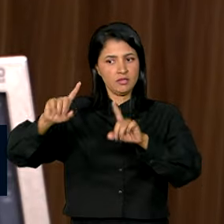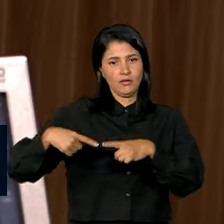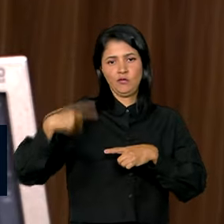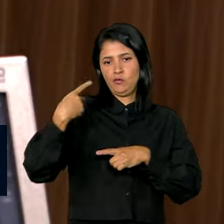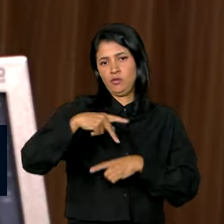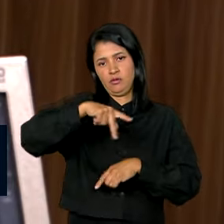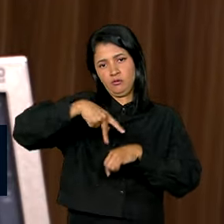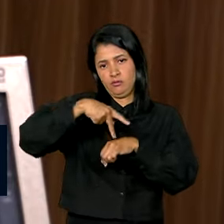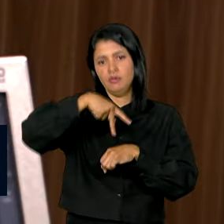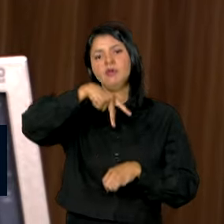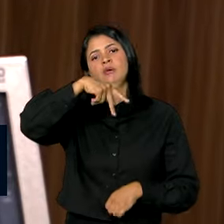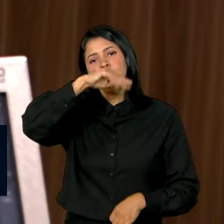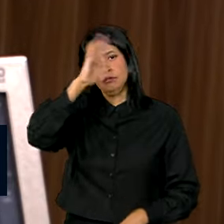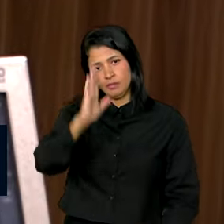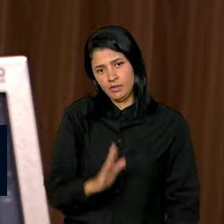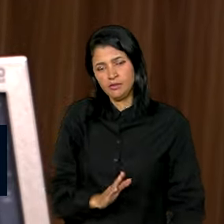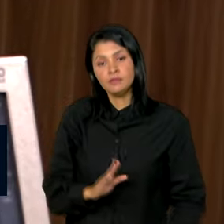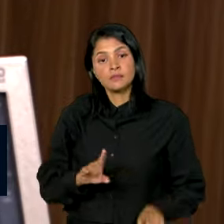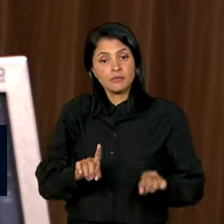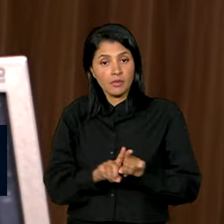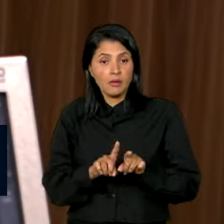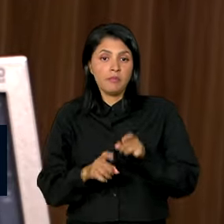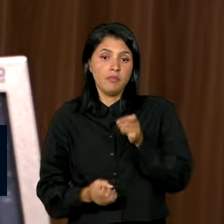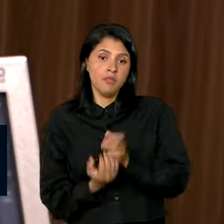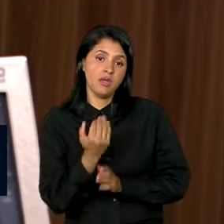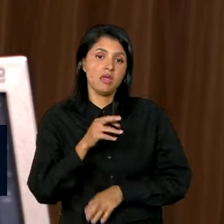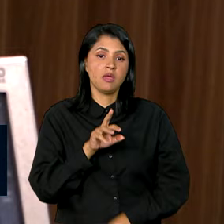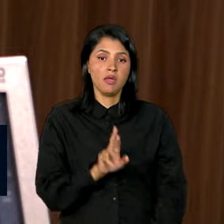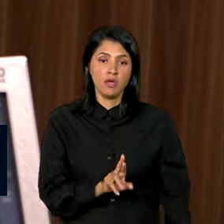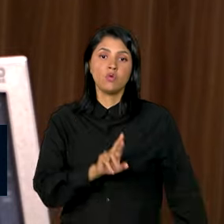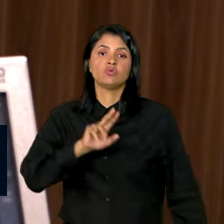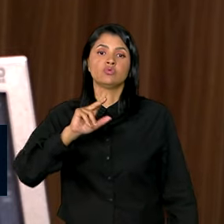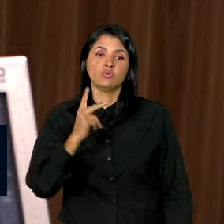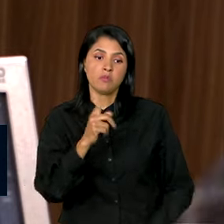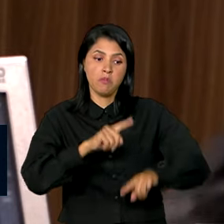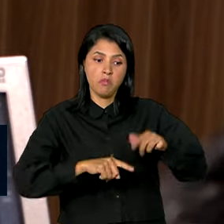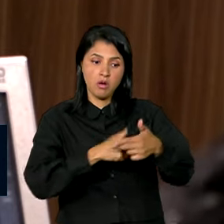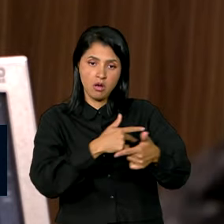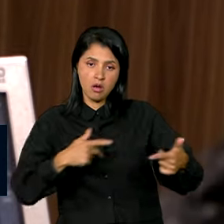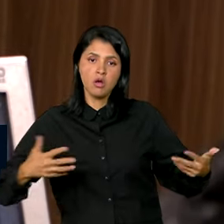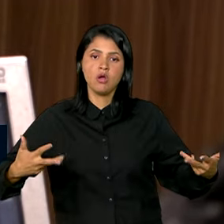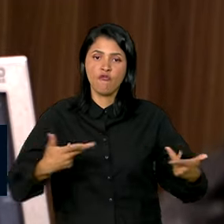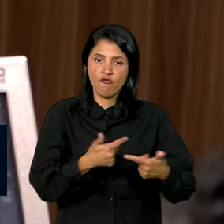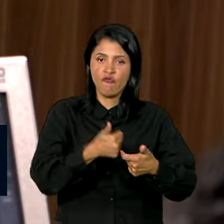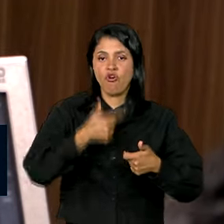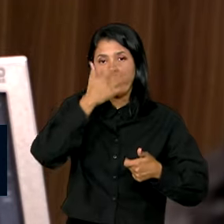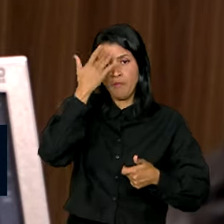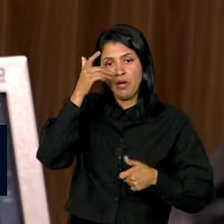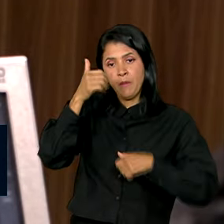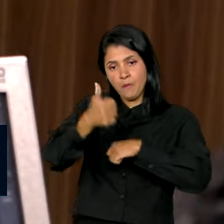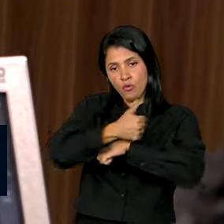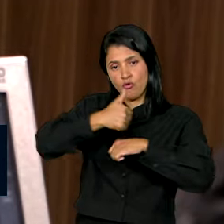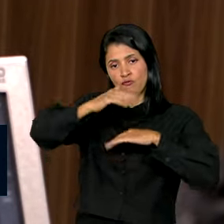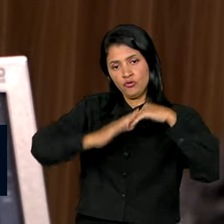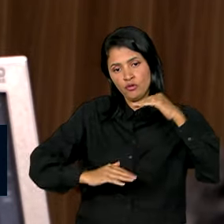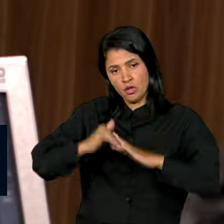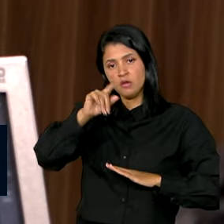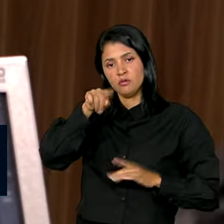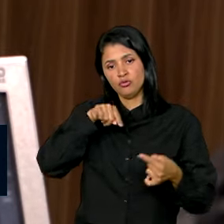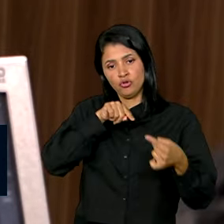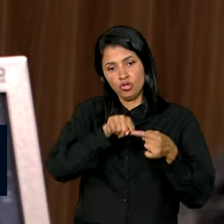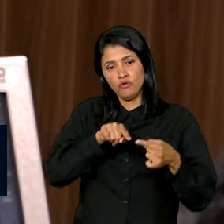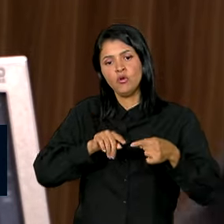nacional. Também forma recursos humanos qualificados, né? Esse é um dos papéis importantes dos institutos